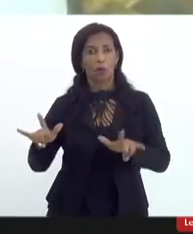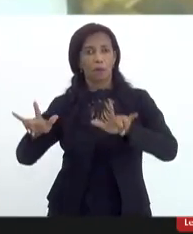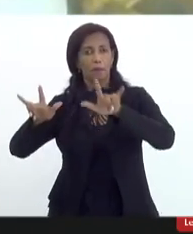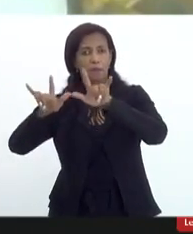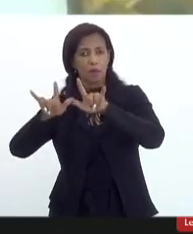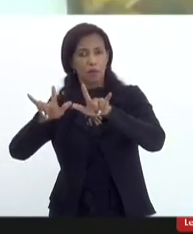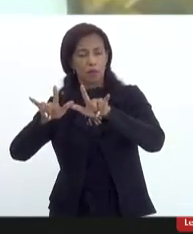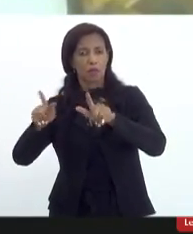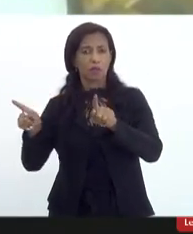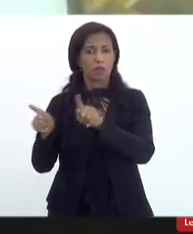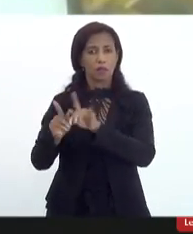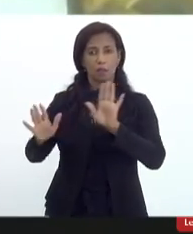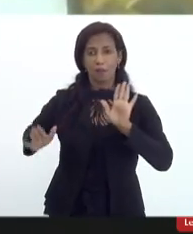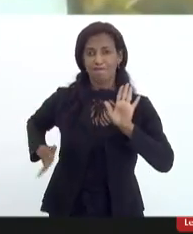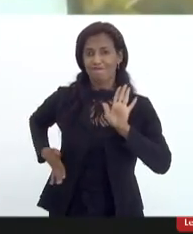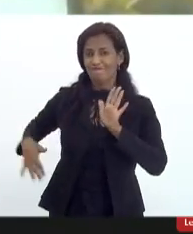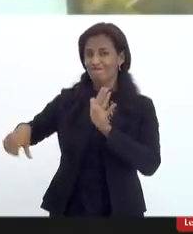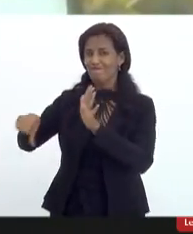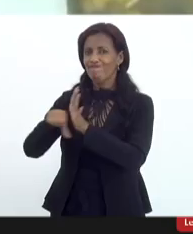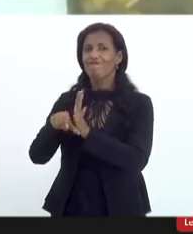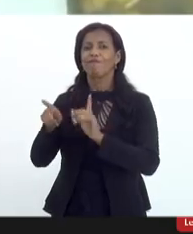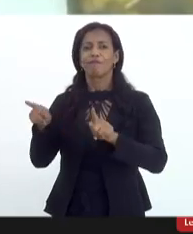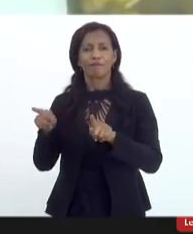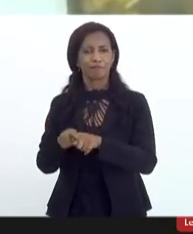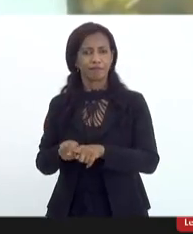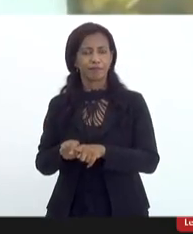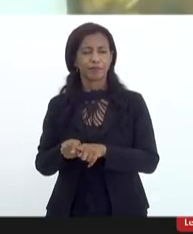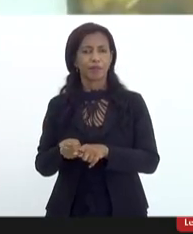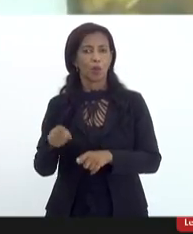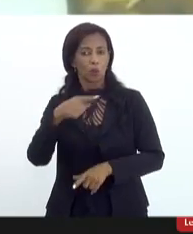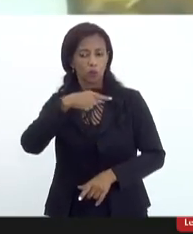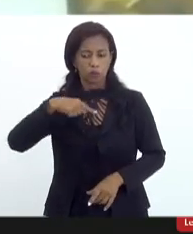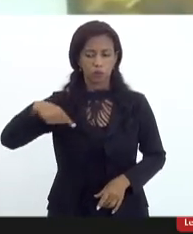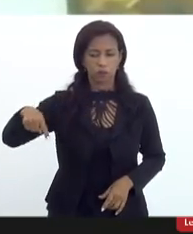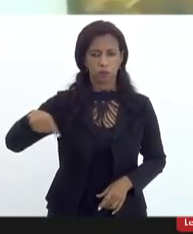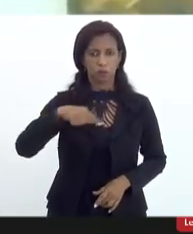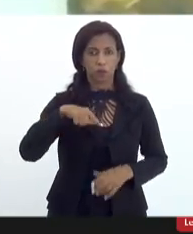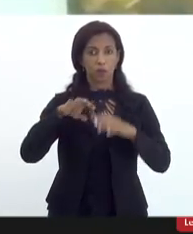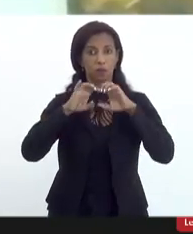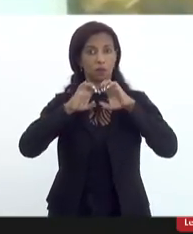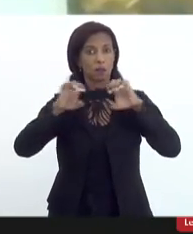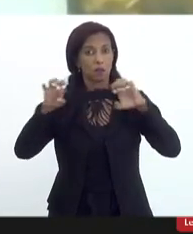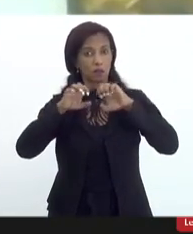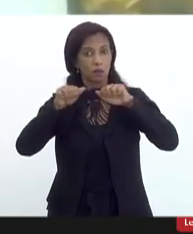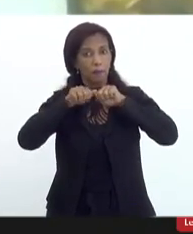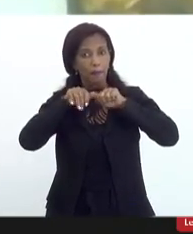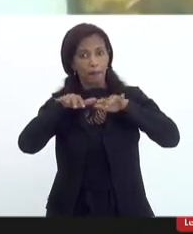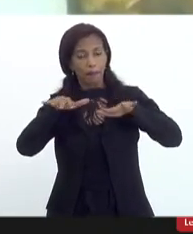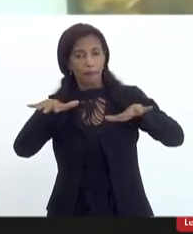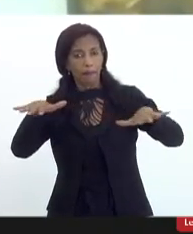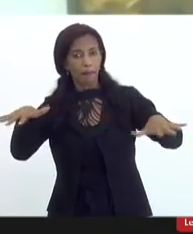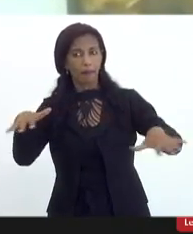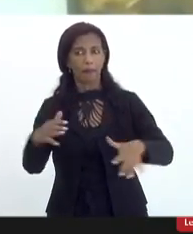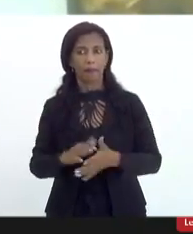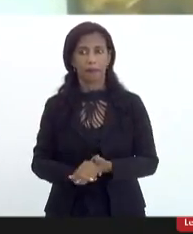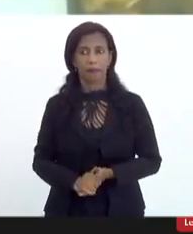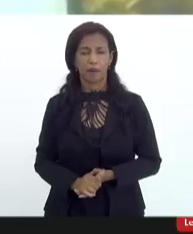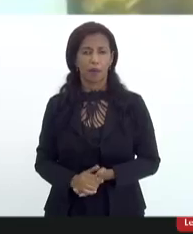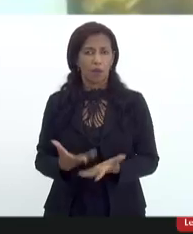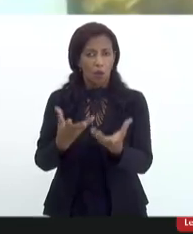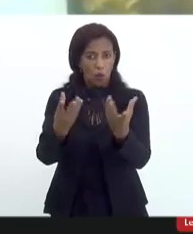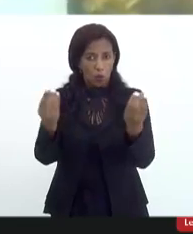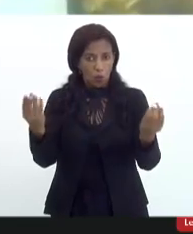e também do crime organizado, por conta dessa evangelização em massa, muito